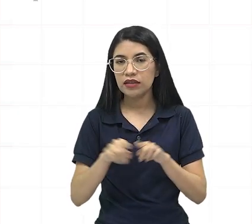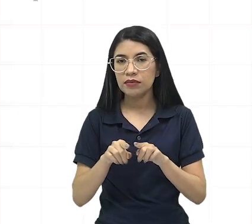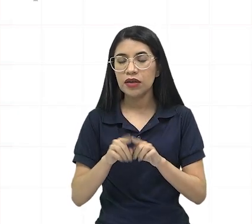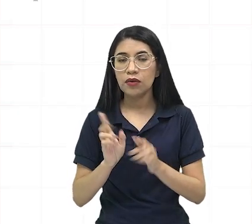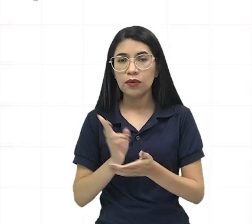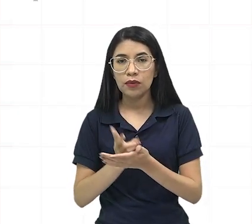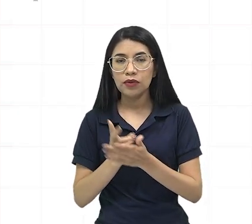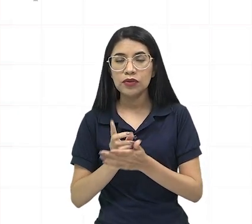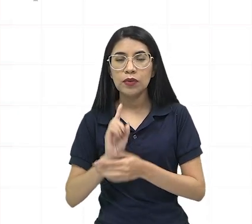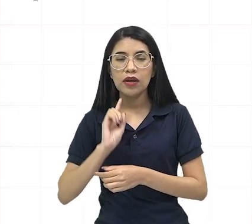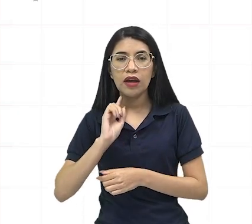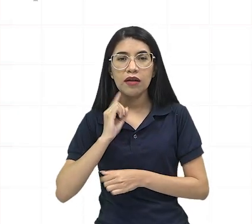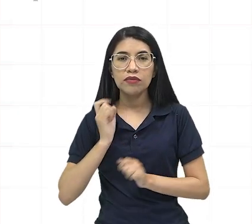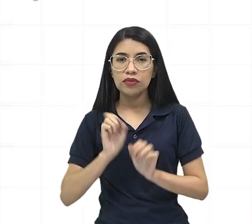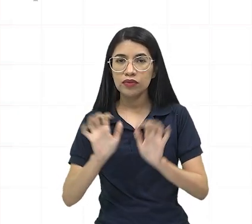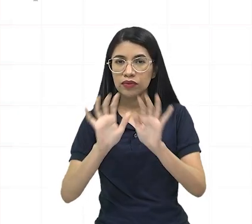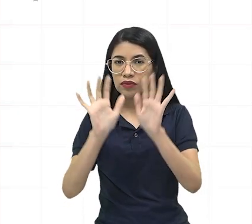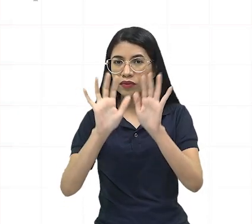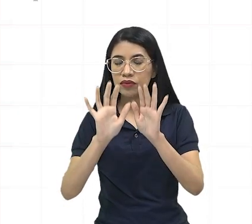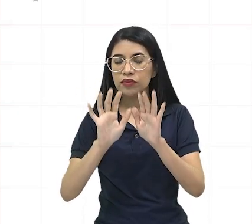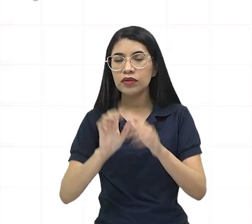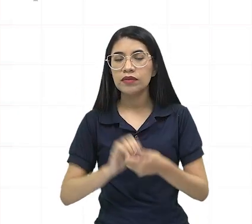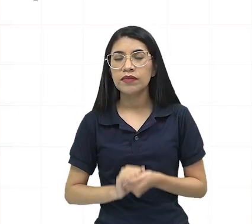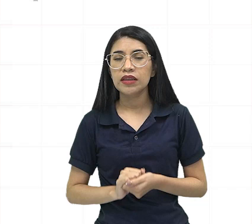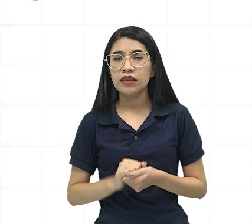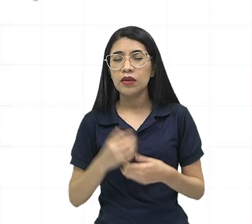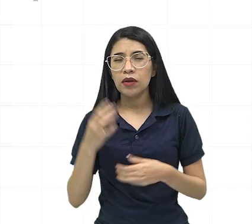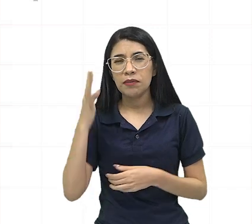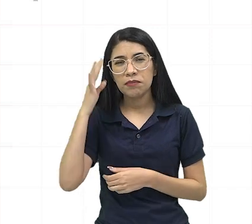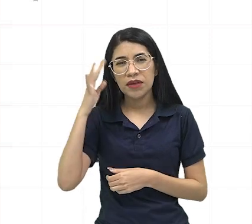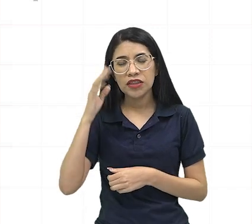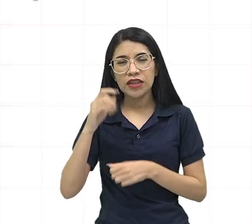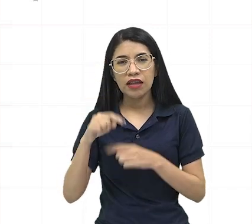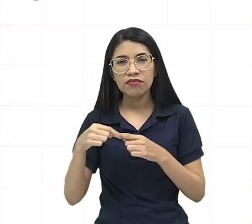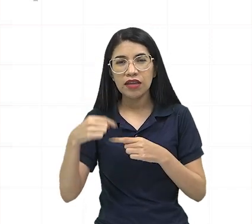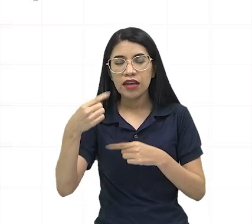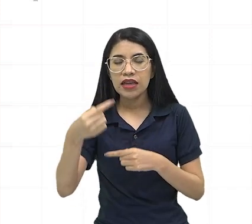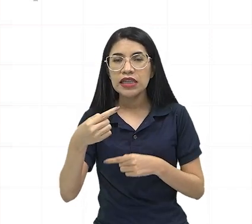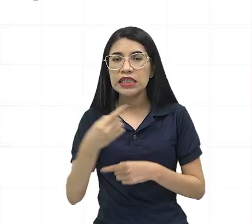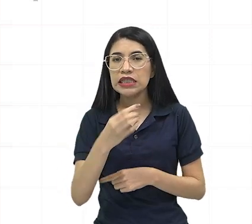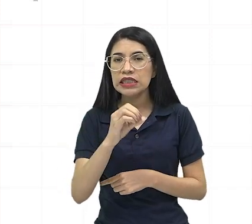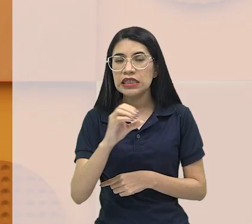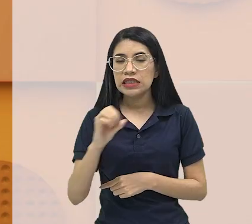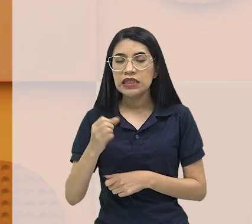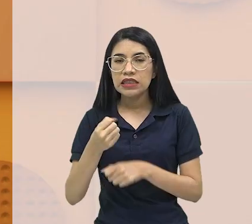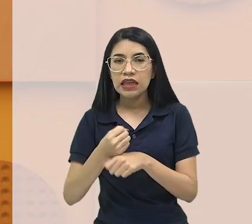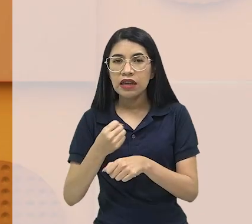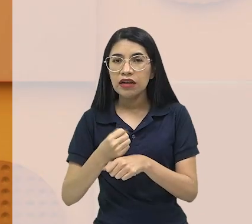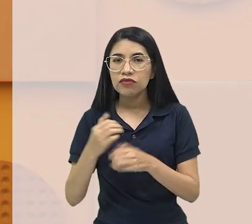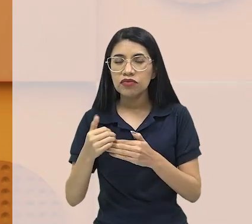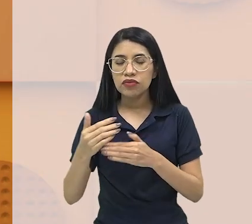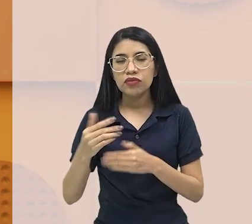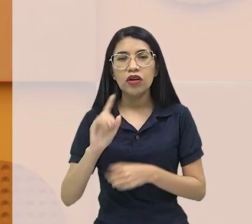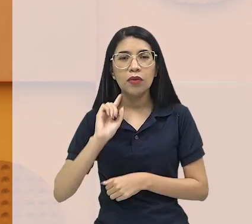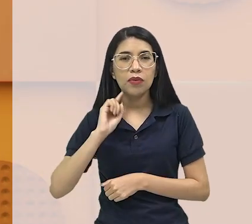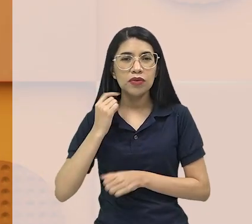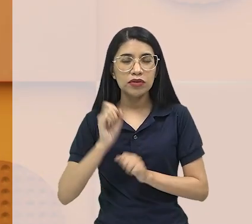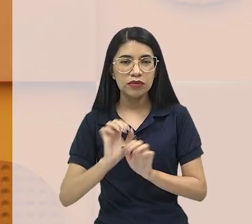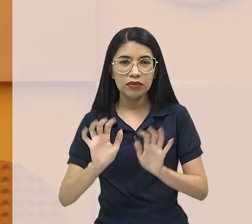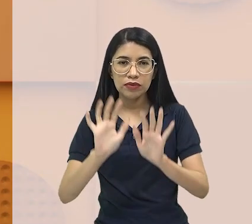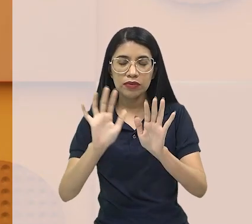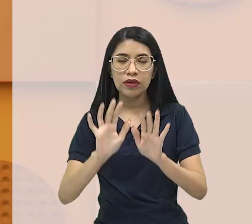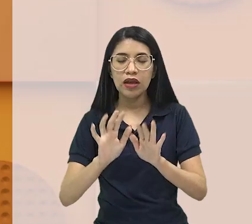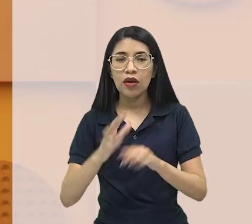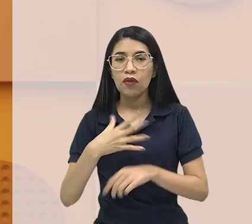do ar, o que vai ser daqui, digamos, 100 anos ou até menos do mundo poluído, né? Onde nossos